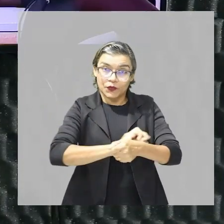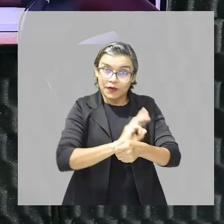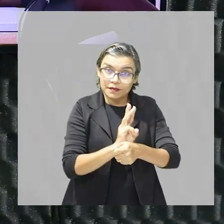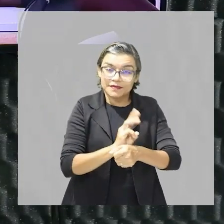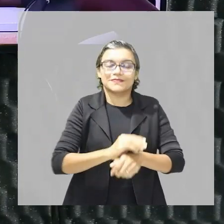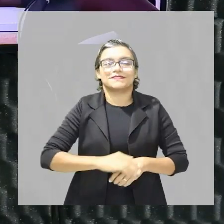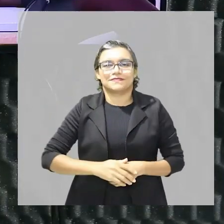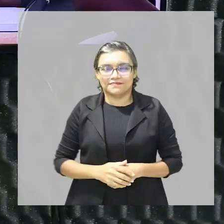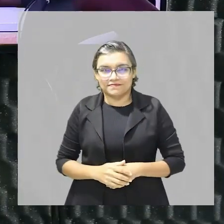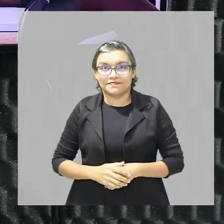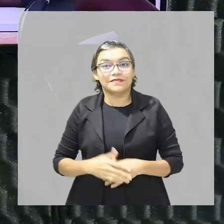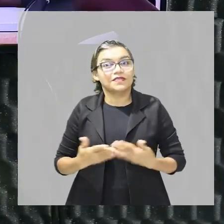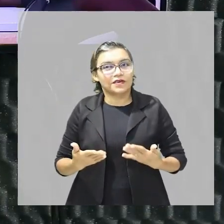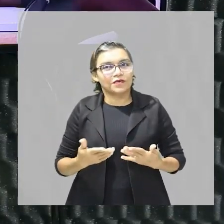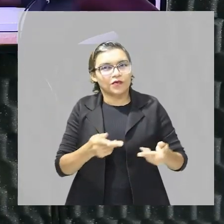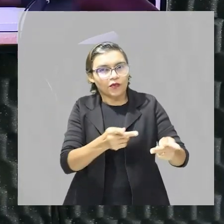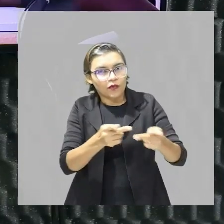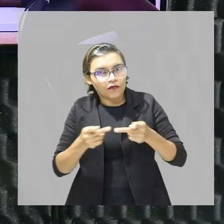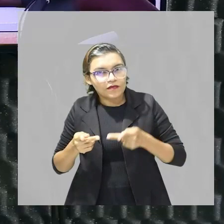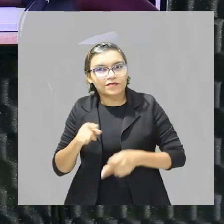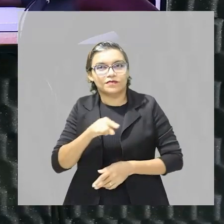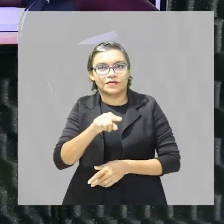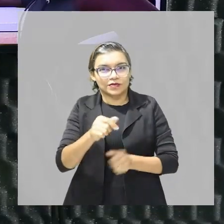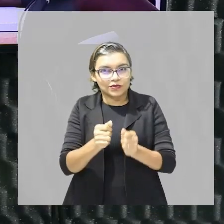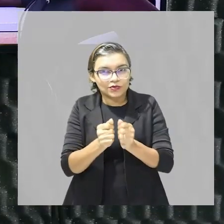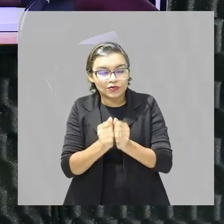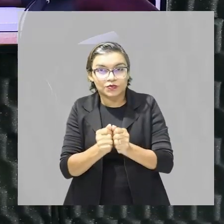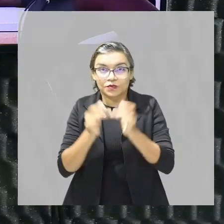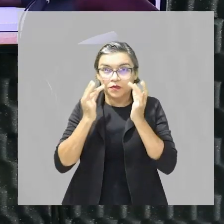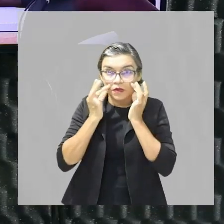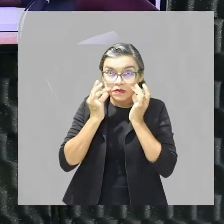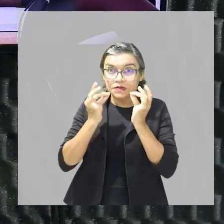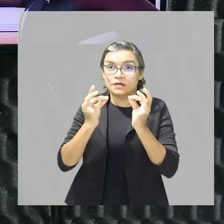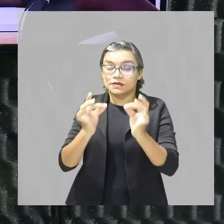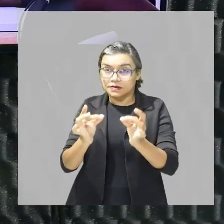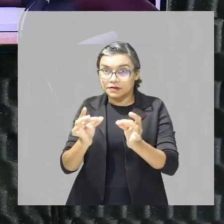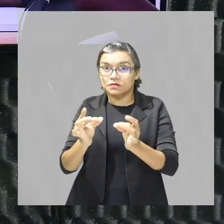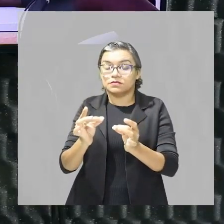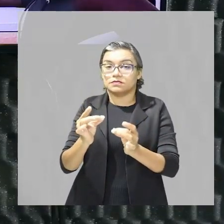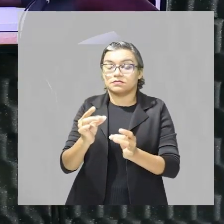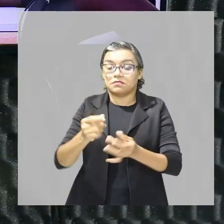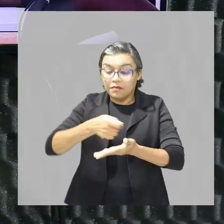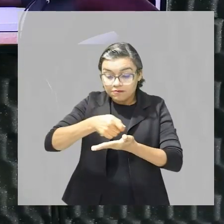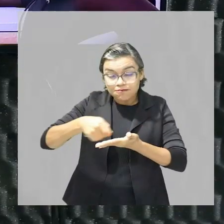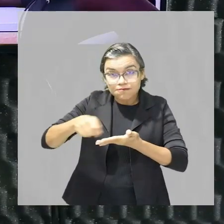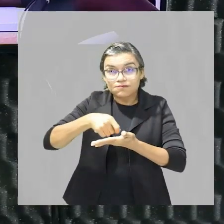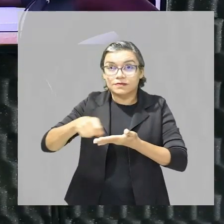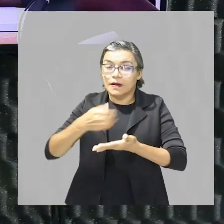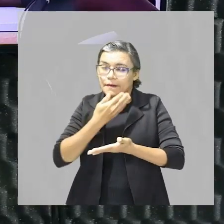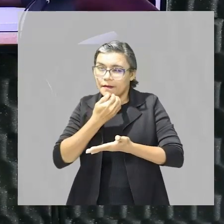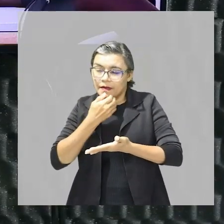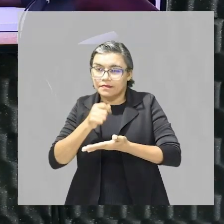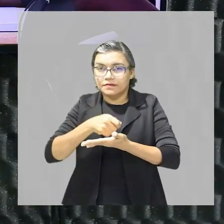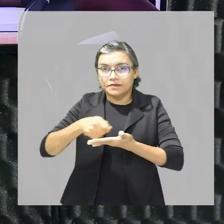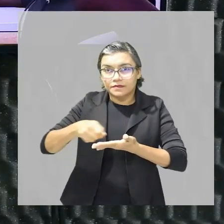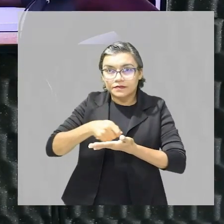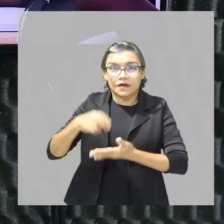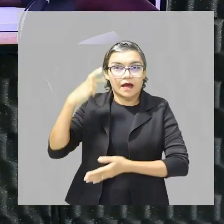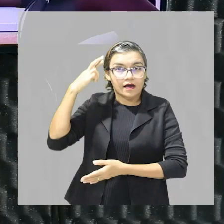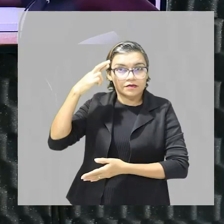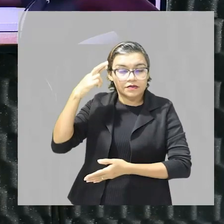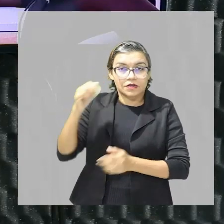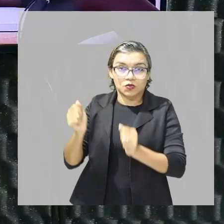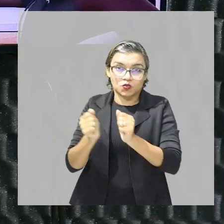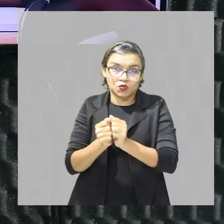Ema então eu te convido estar comigo está prestando atenção anotando tentando raciocinar juntamente com professor